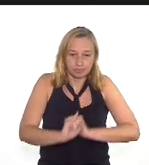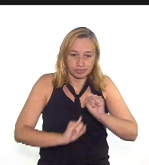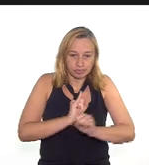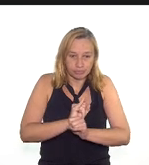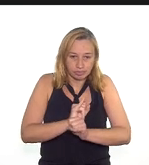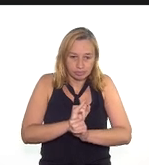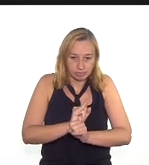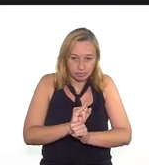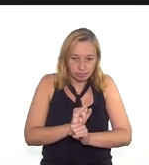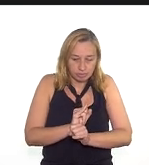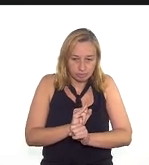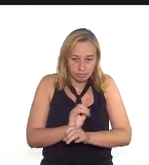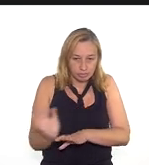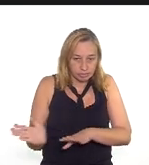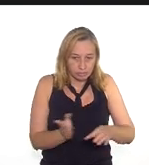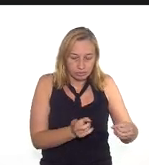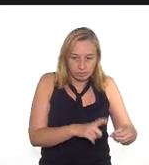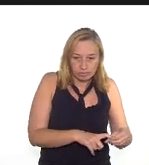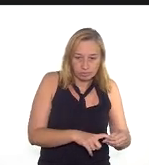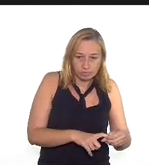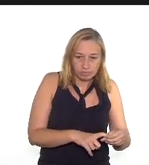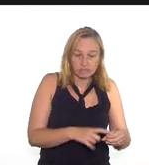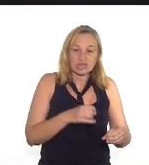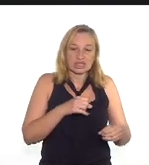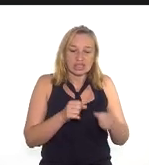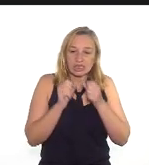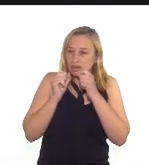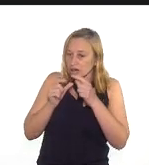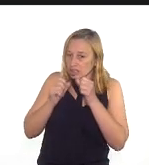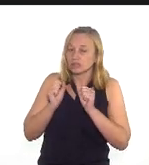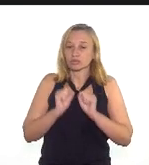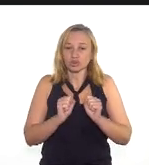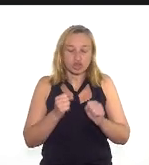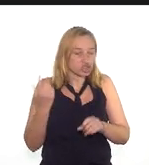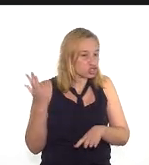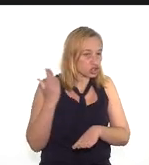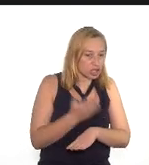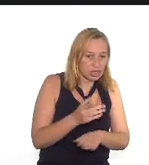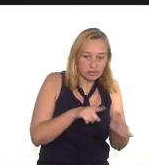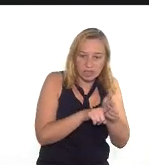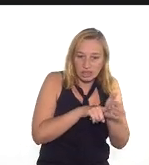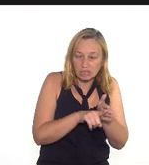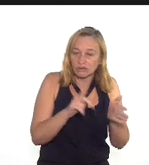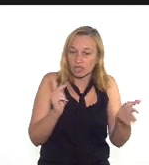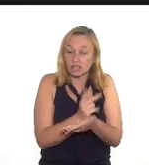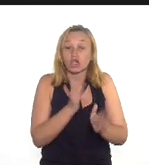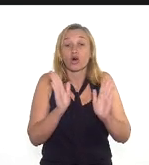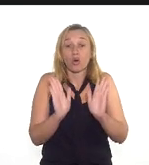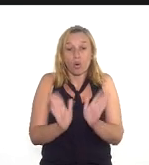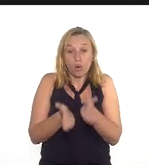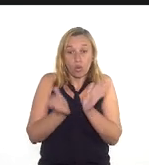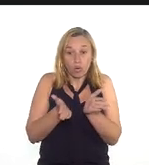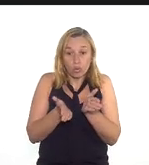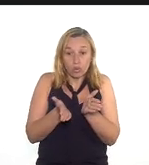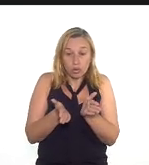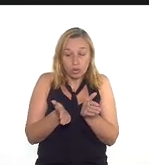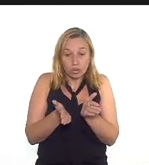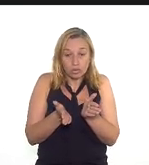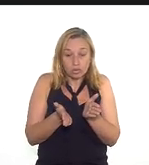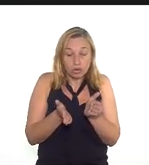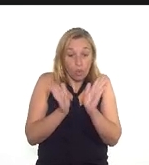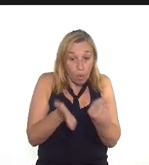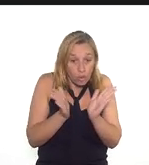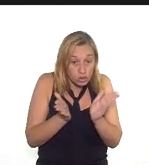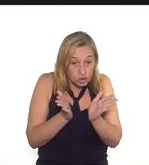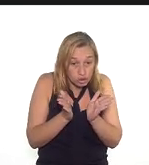um plano da ANP, havia questionamento se a gente podia diretamente fiscalizar, e é o que foi acontecendo. Hoje, nós estamos passando um cenário atual,